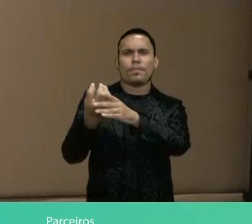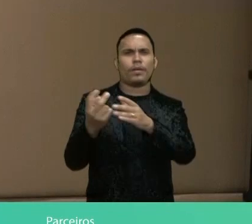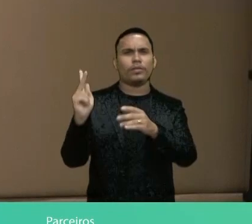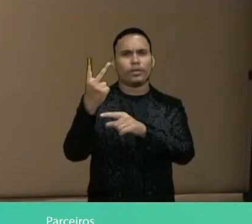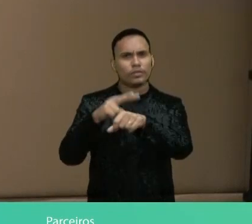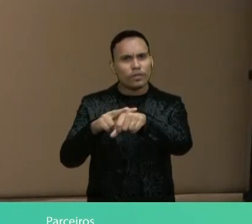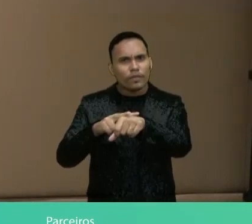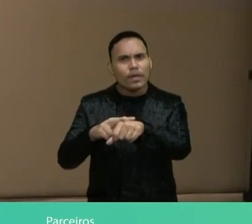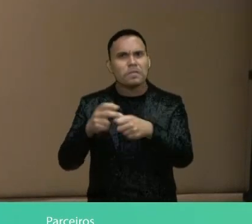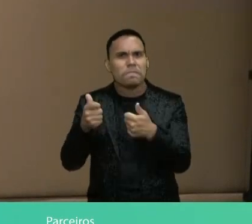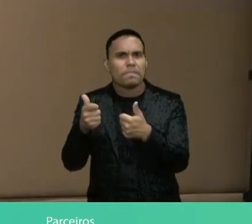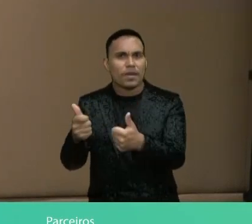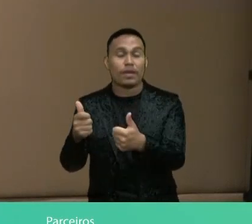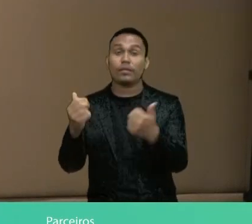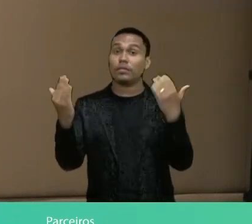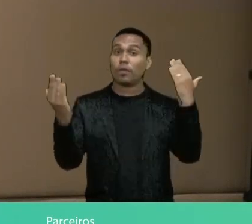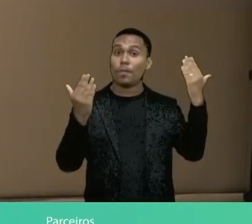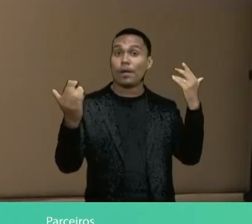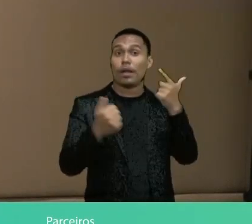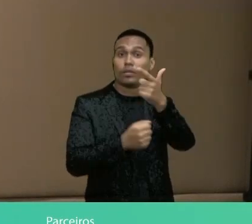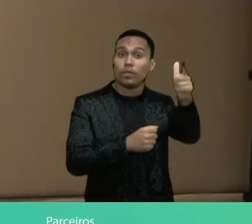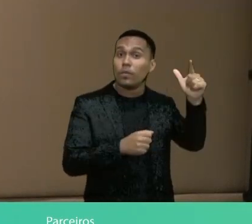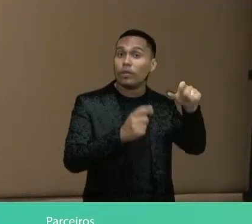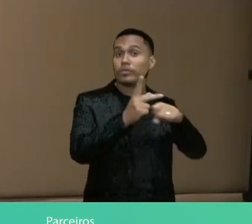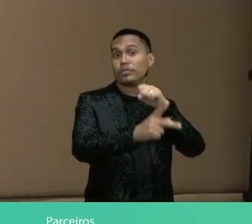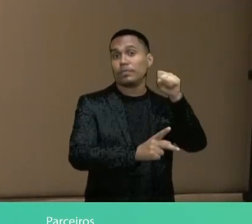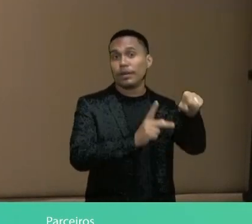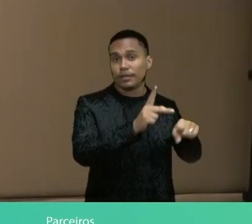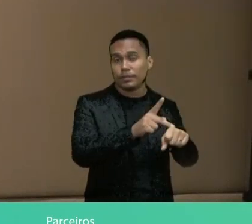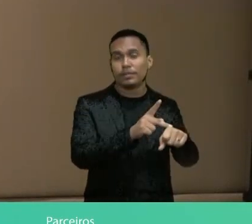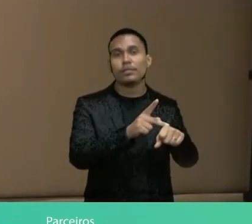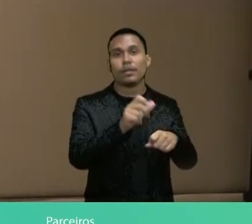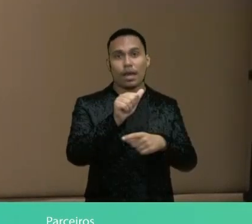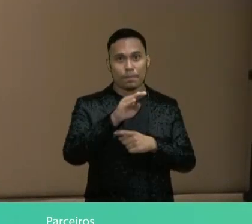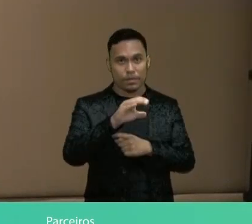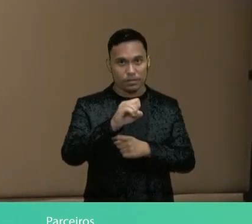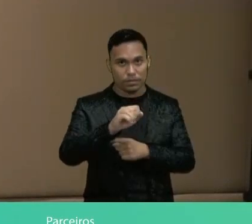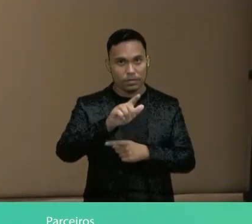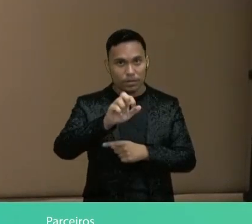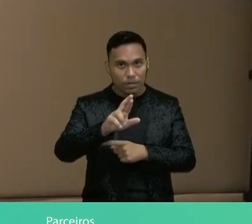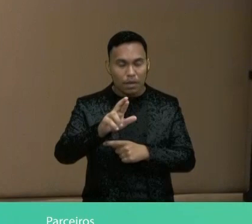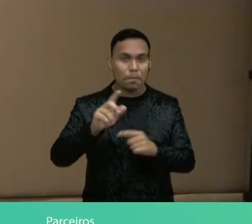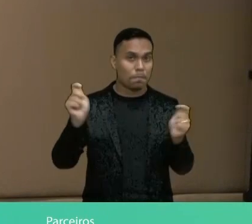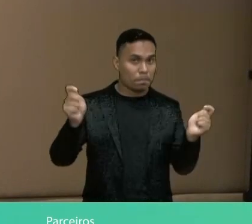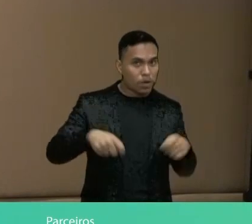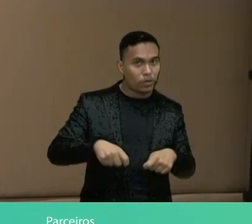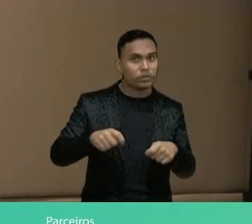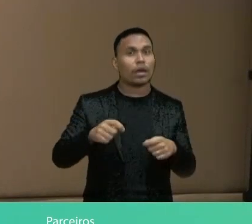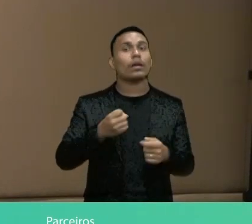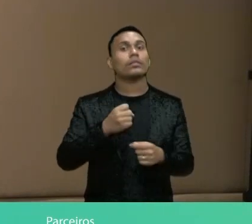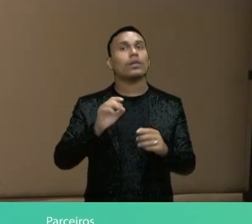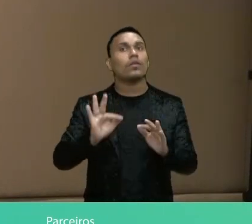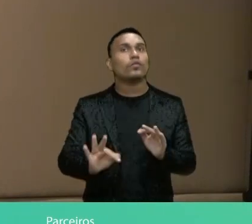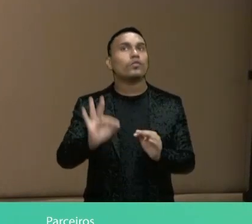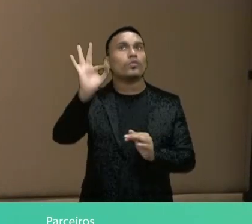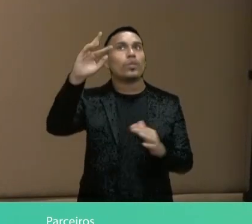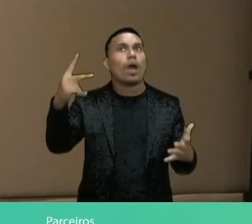hidrogênio verde quando comparado com outros países, a Bessolar projeta alguma evolução numérica de usina